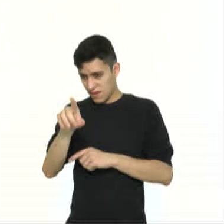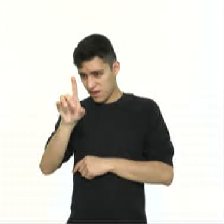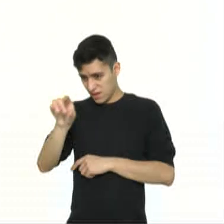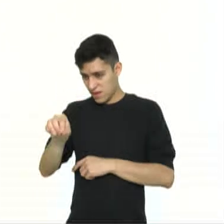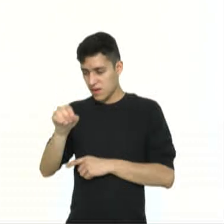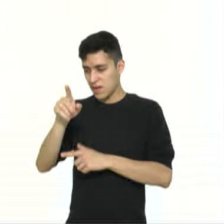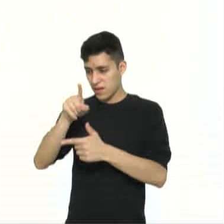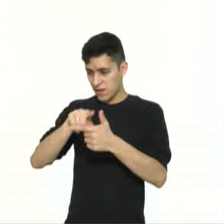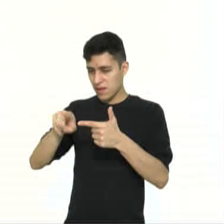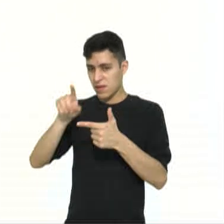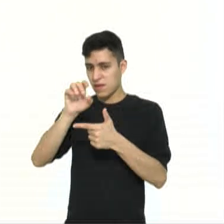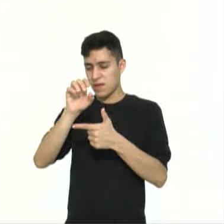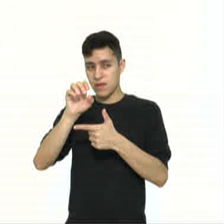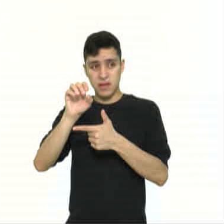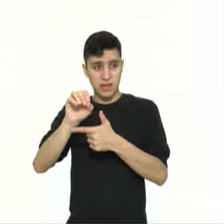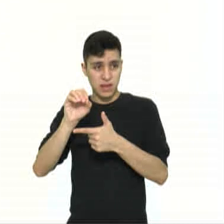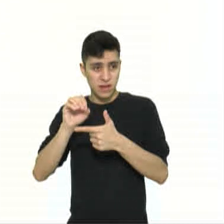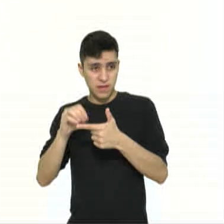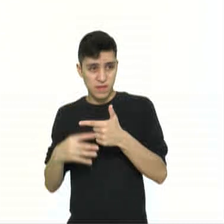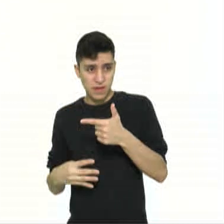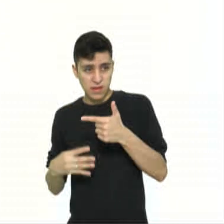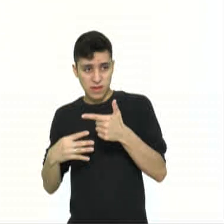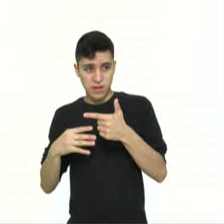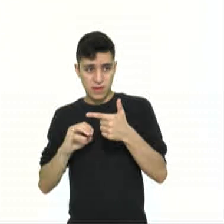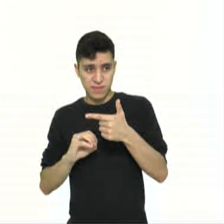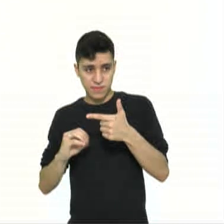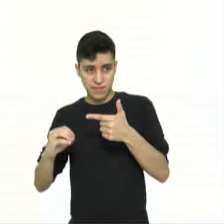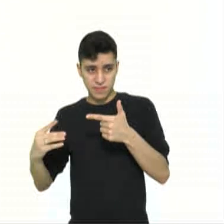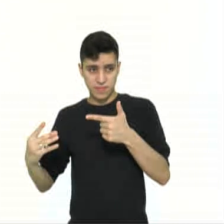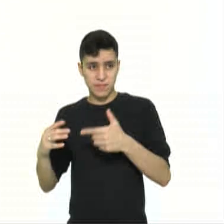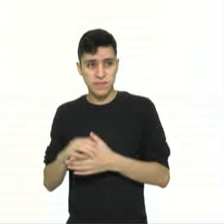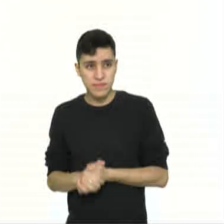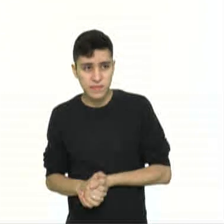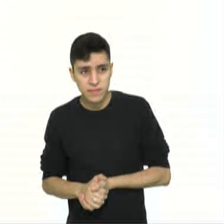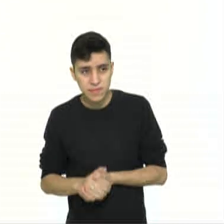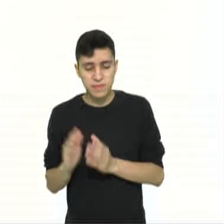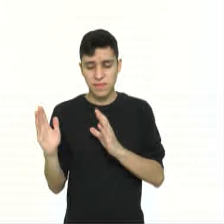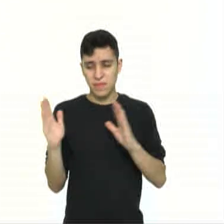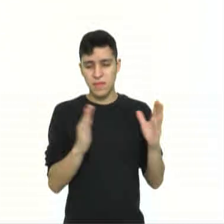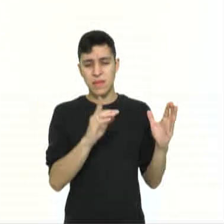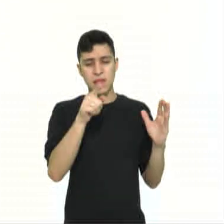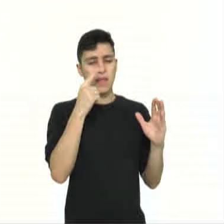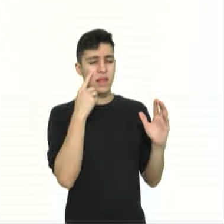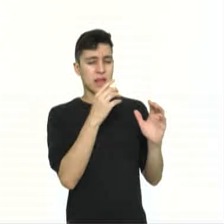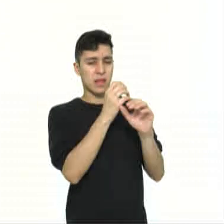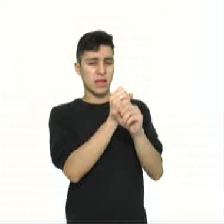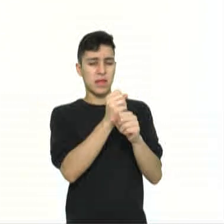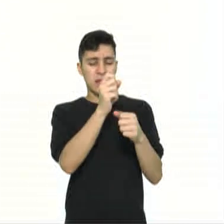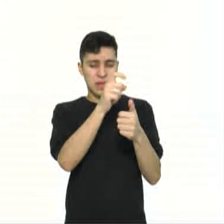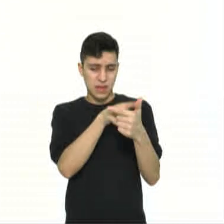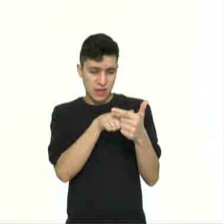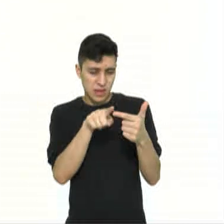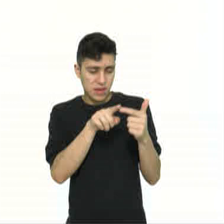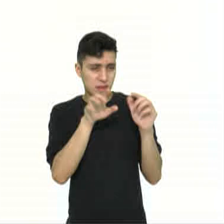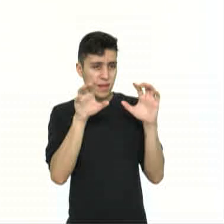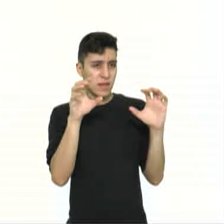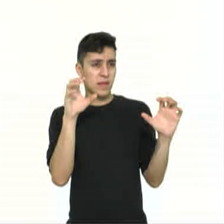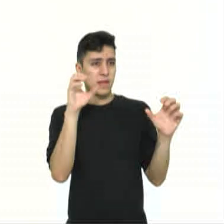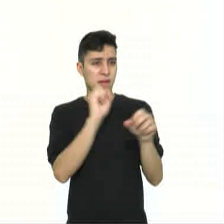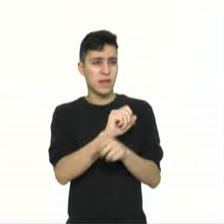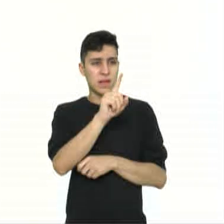por 0,4. Avançando, olha o que temos ali. Eu só vou efetuar aquela divisão e vai ficar assim então,